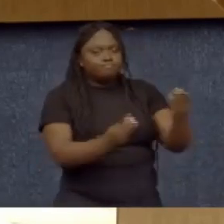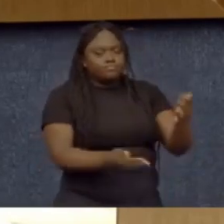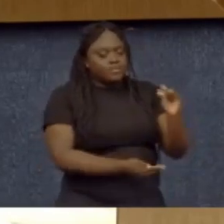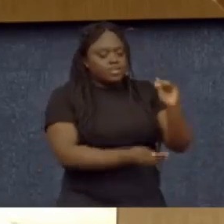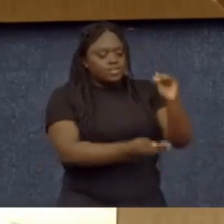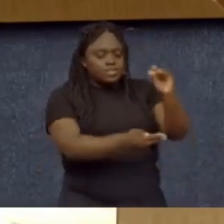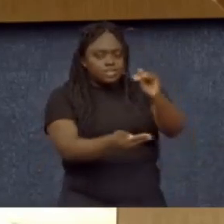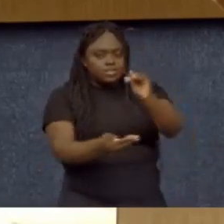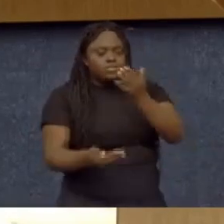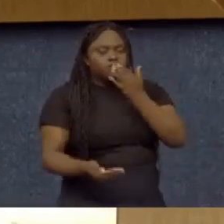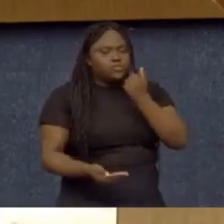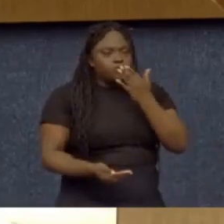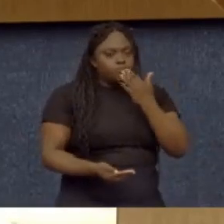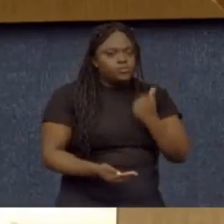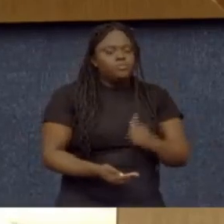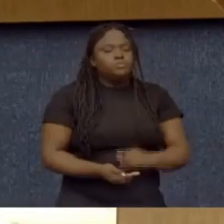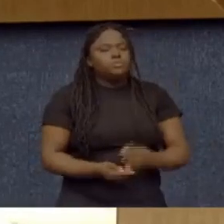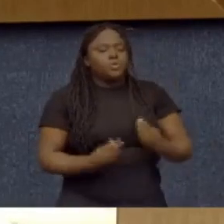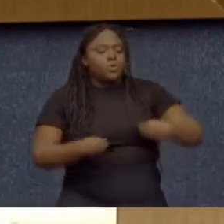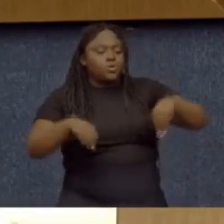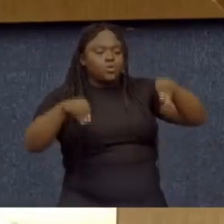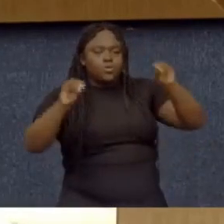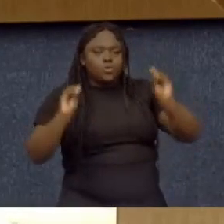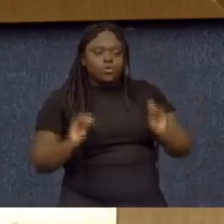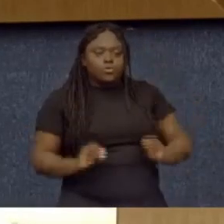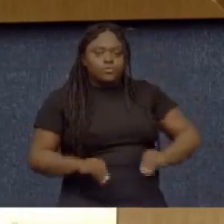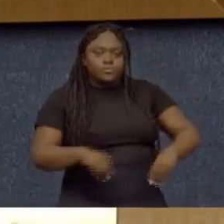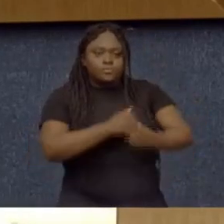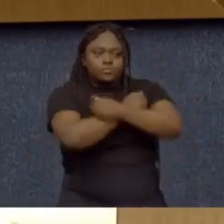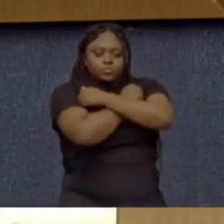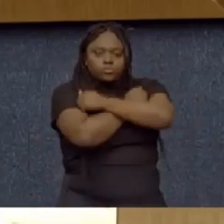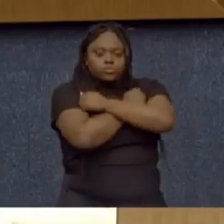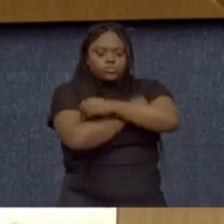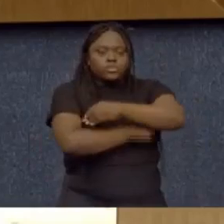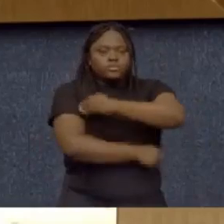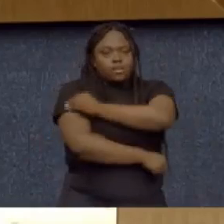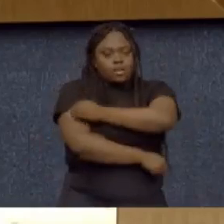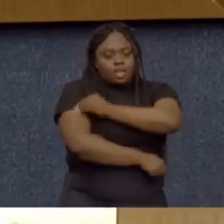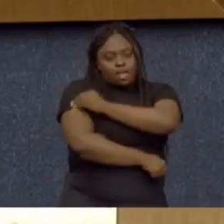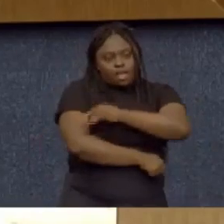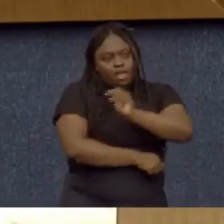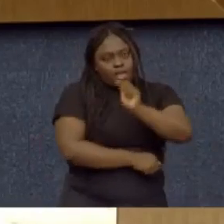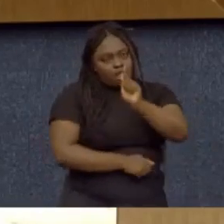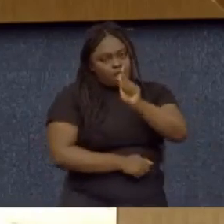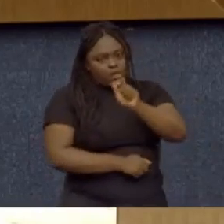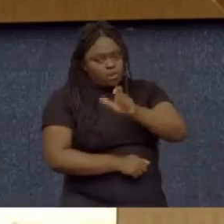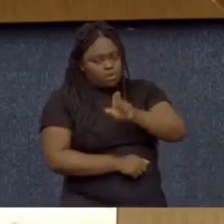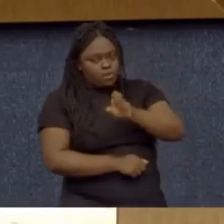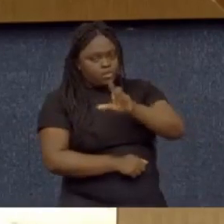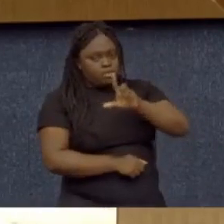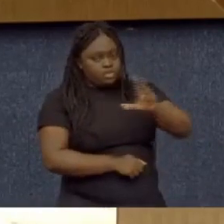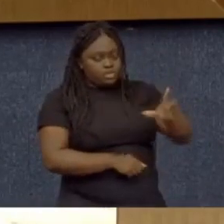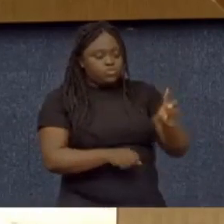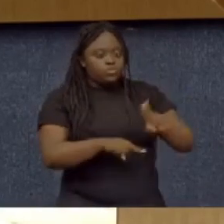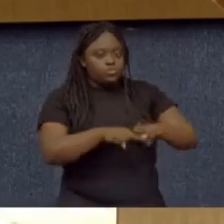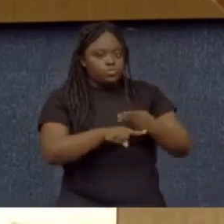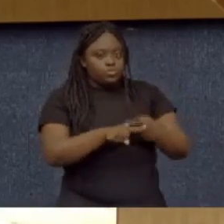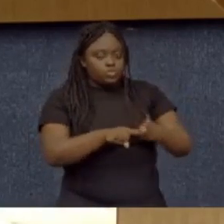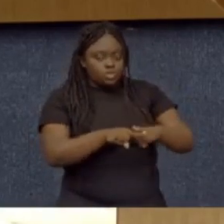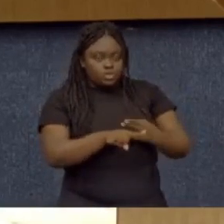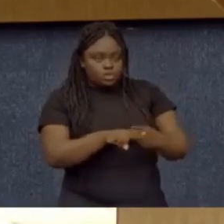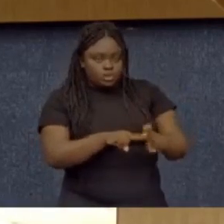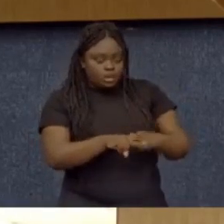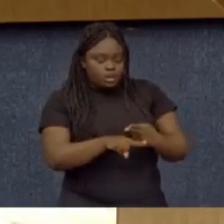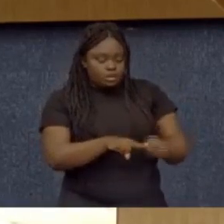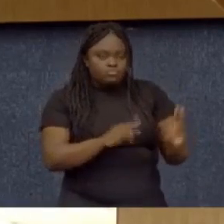cestas alimentares, cobertores, álcool em gel, chocolate na Páscoa e materiais